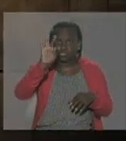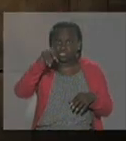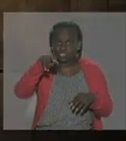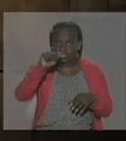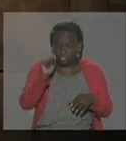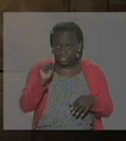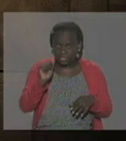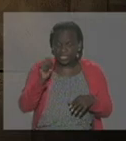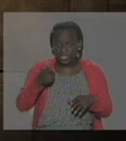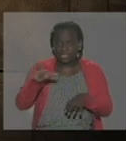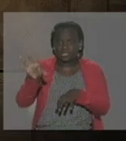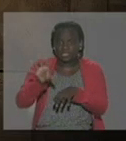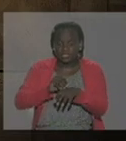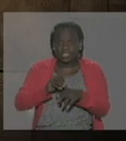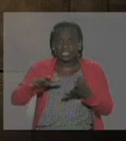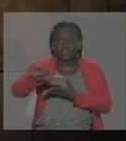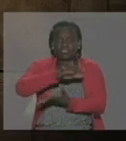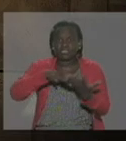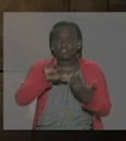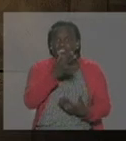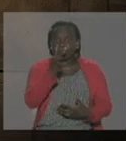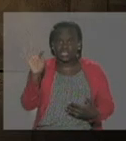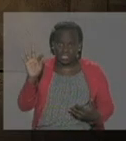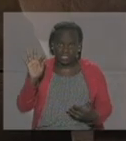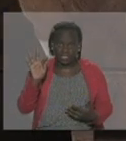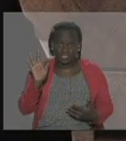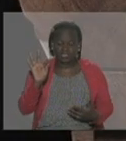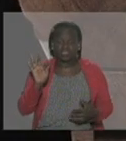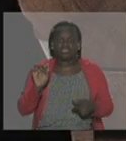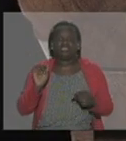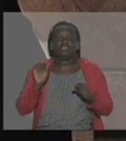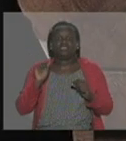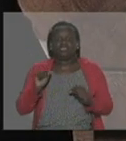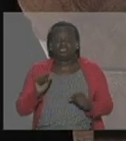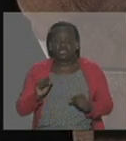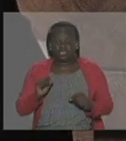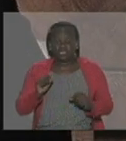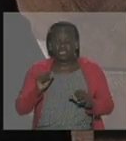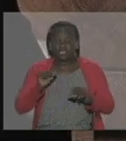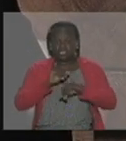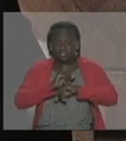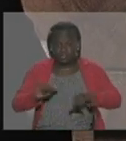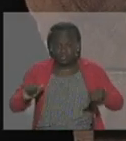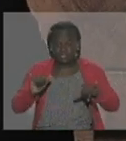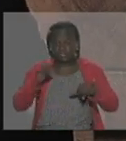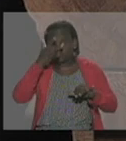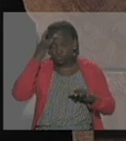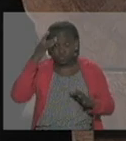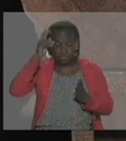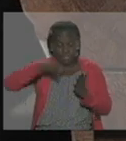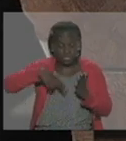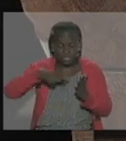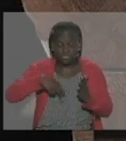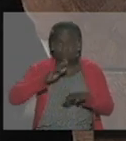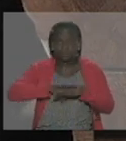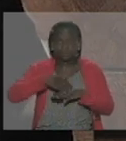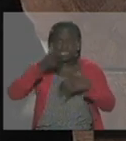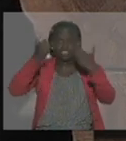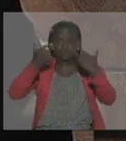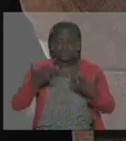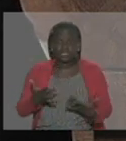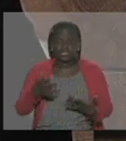recreação da Revolução Francesa que comunica pro leitor muito